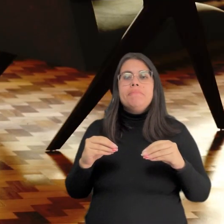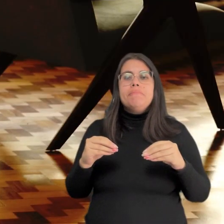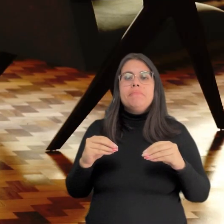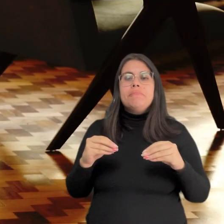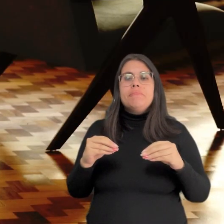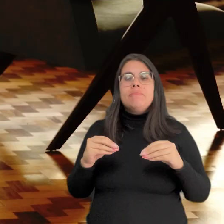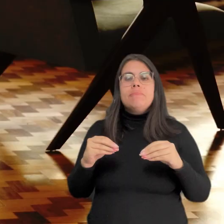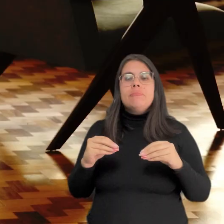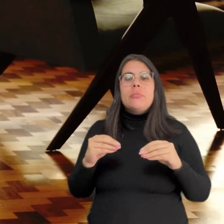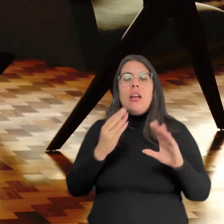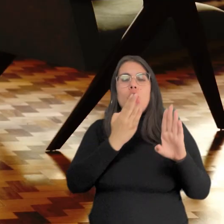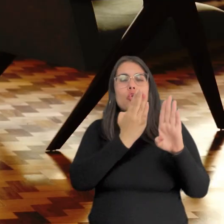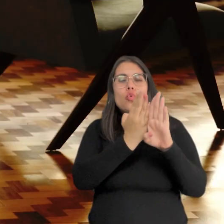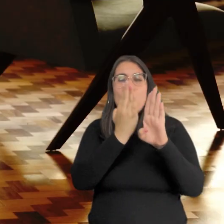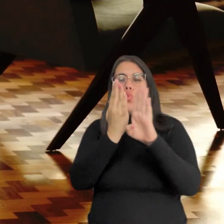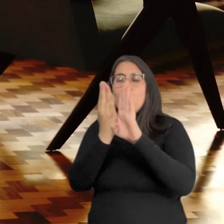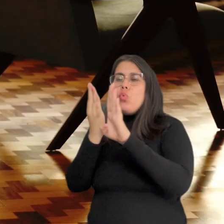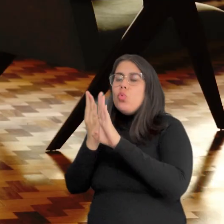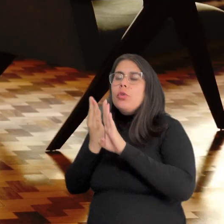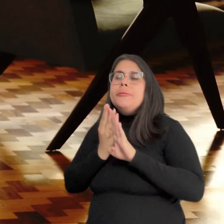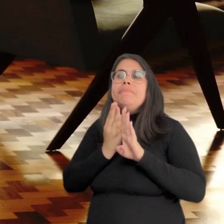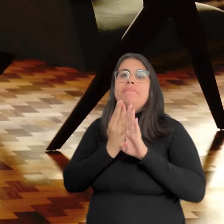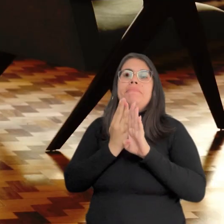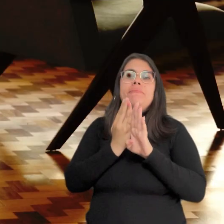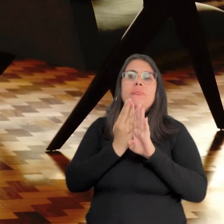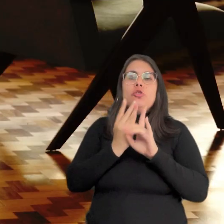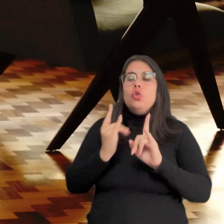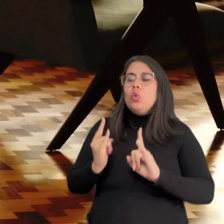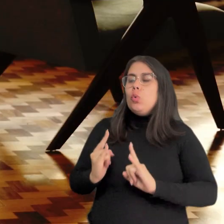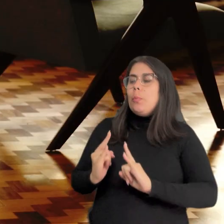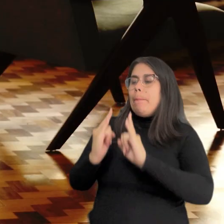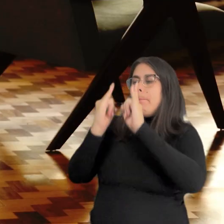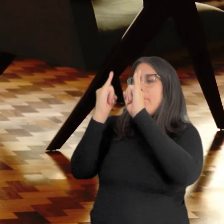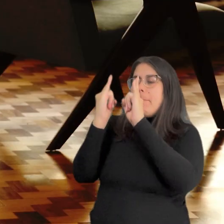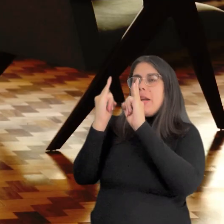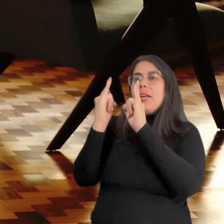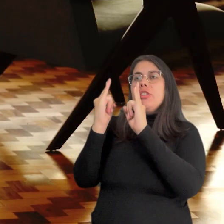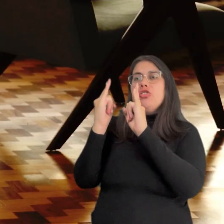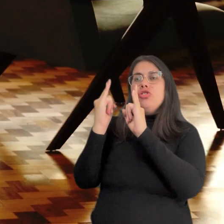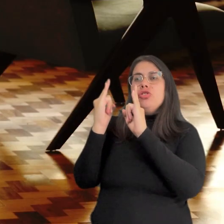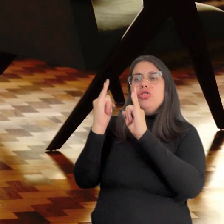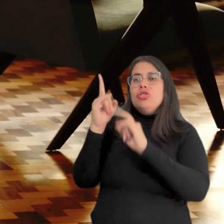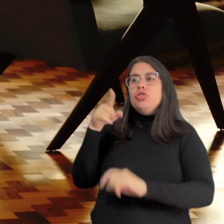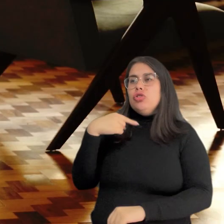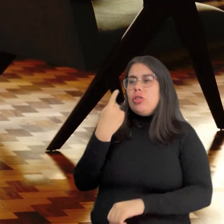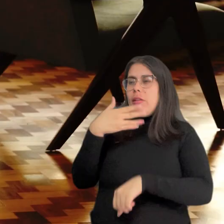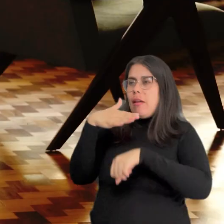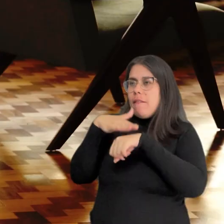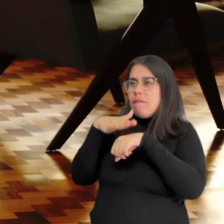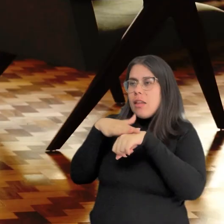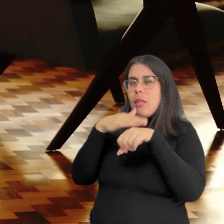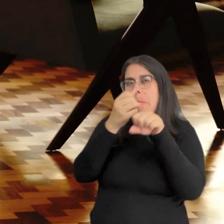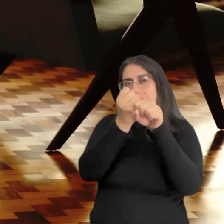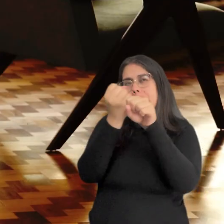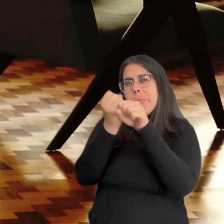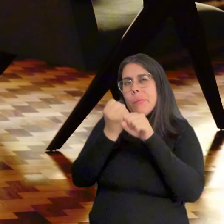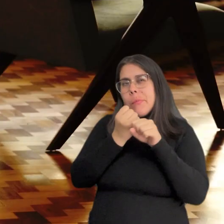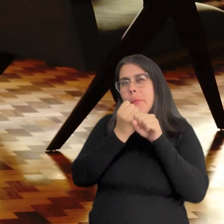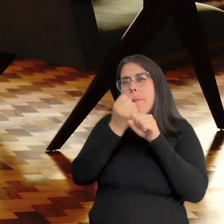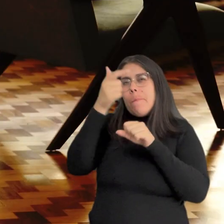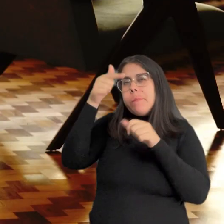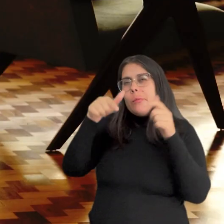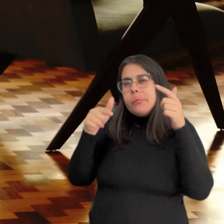no edifício que a gente estava fazendo o restauro, do que havia sido feito